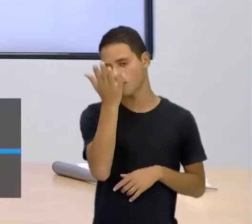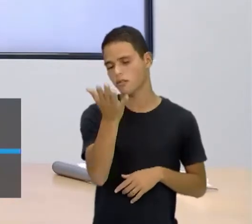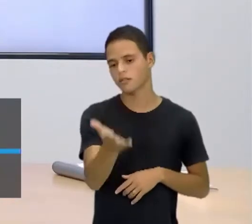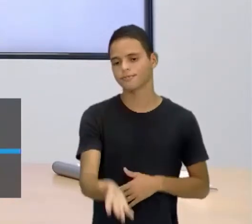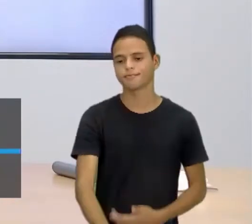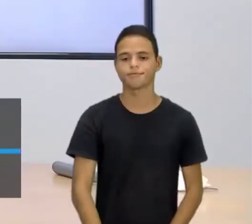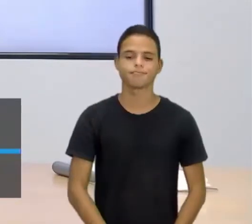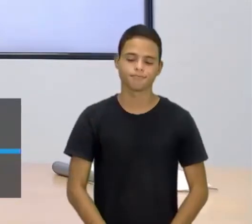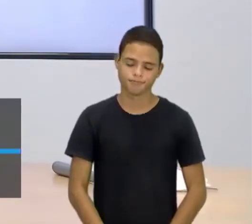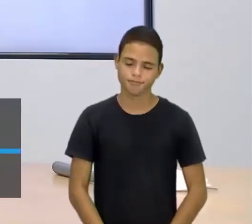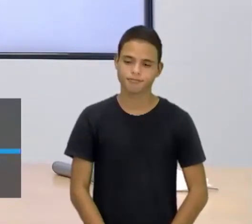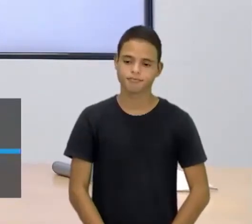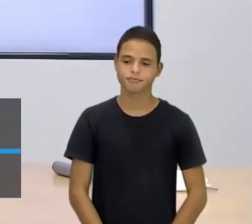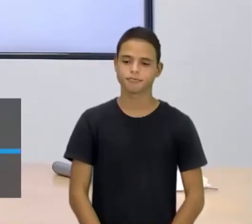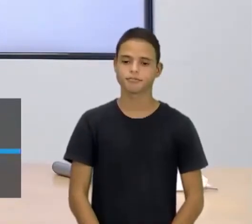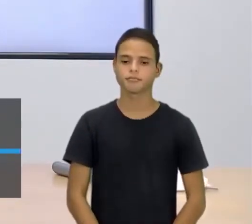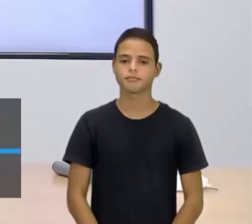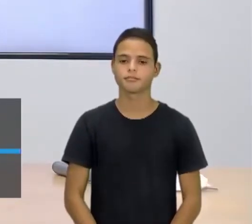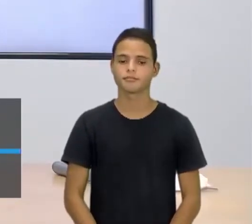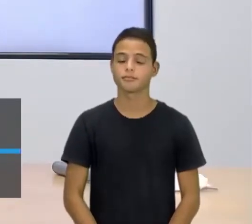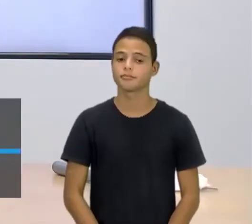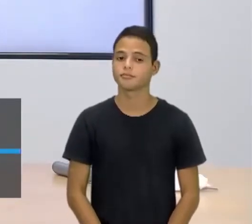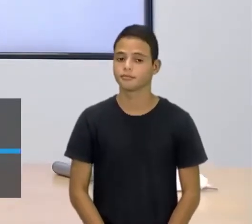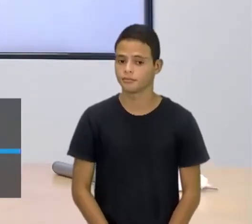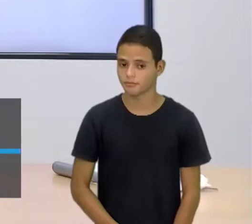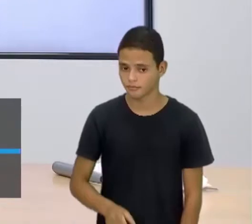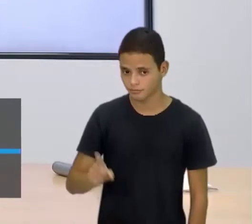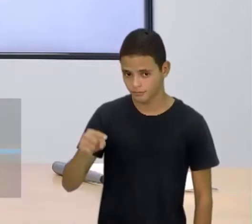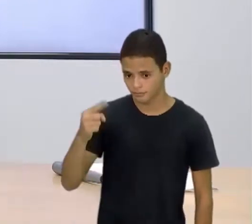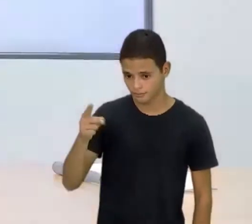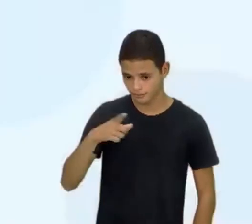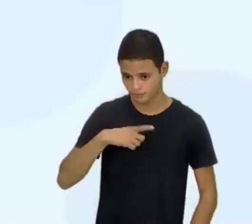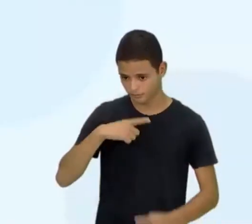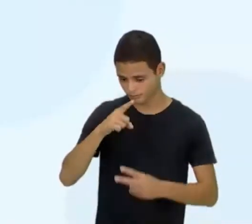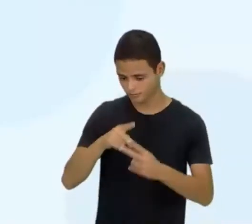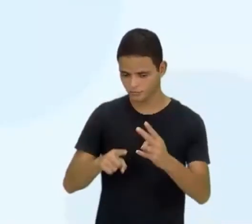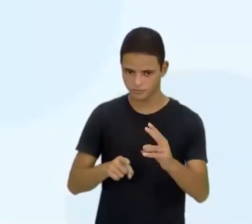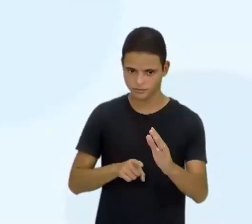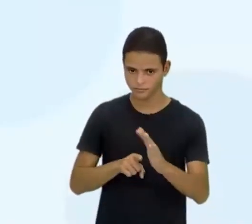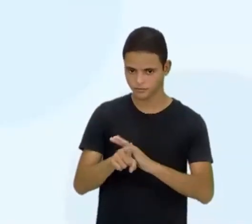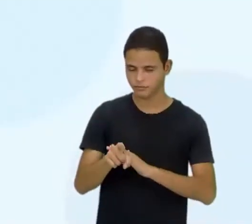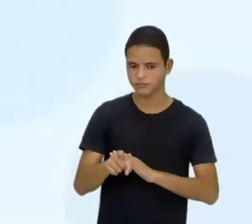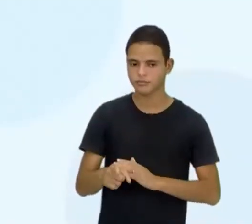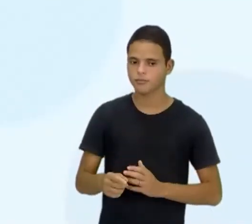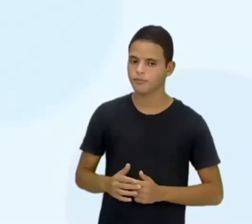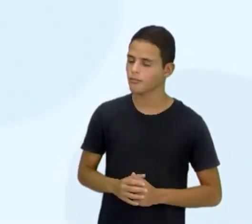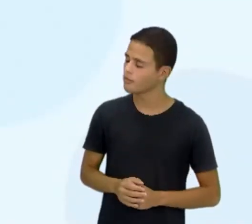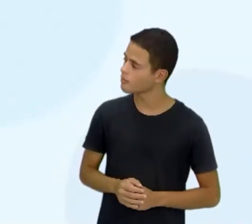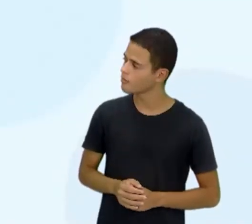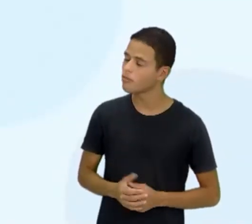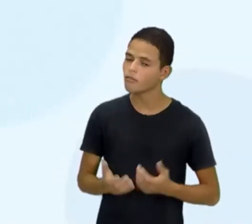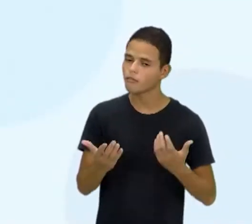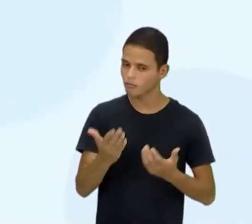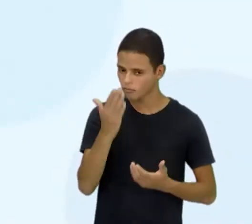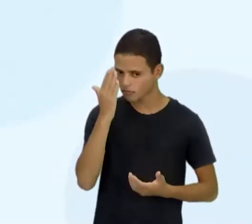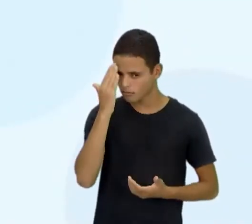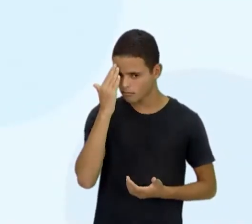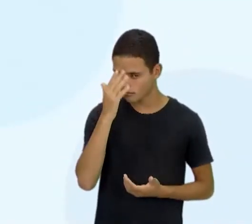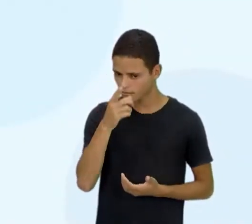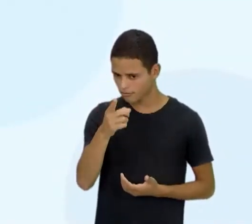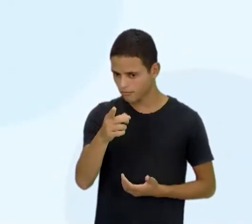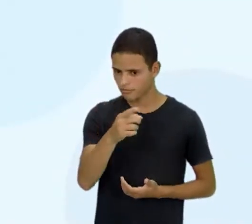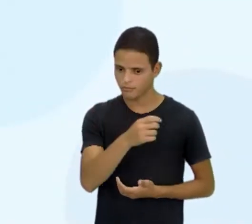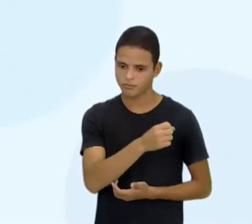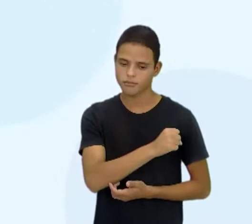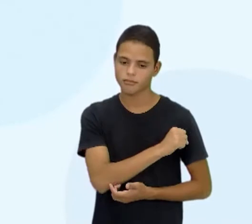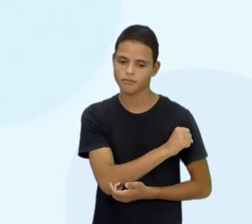forma clara e objetiva. Na sequência, eu tenho duas perguntas. Vamos lá. Eu quero saber, aí, estudante do 8º ano,